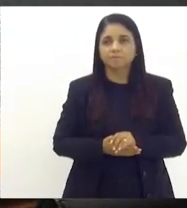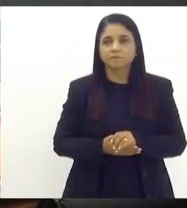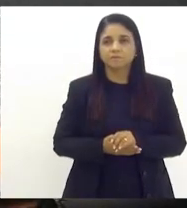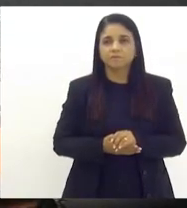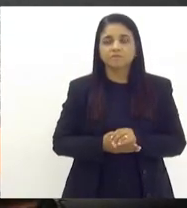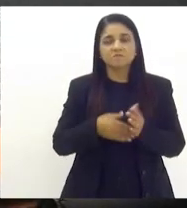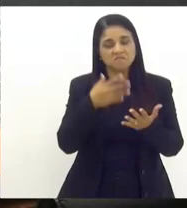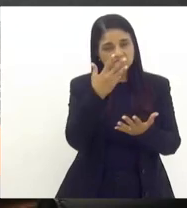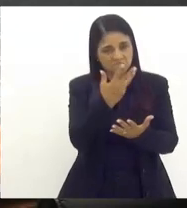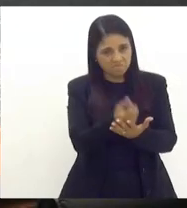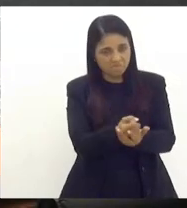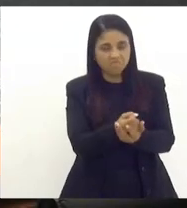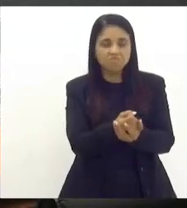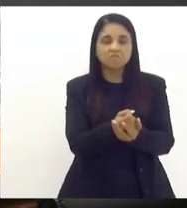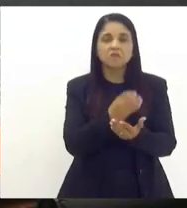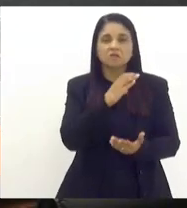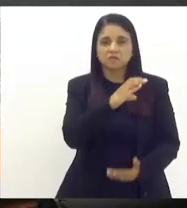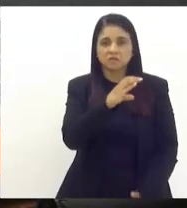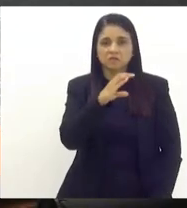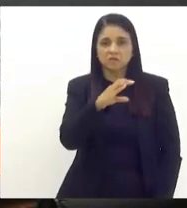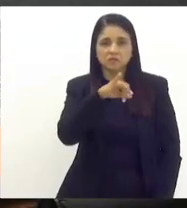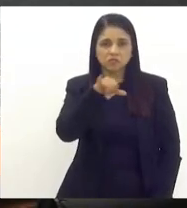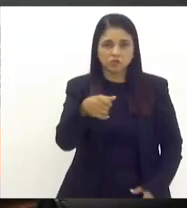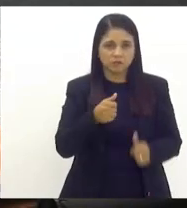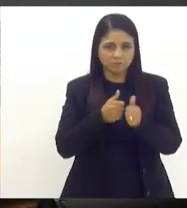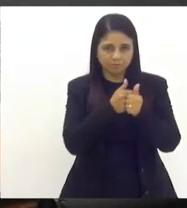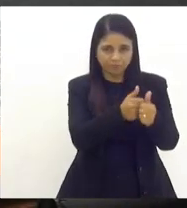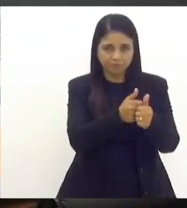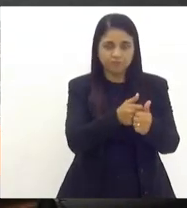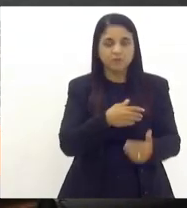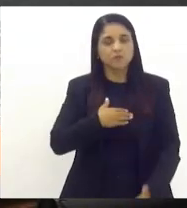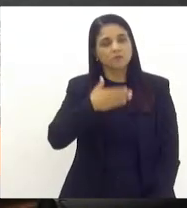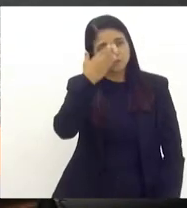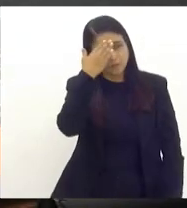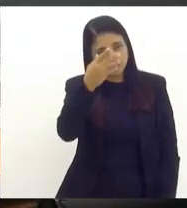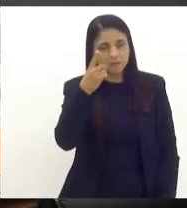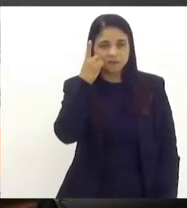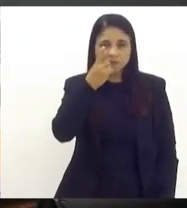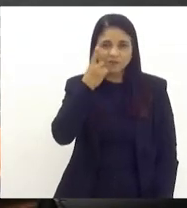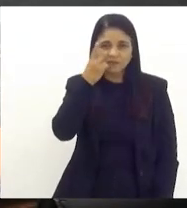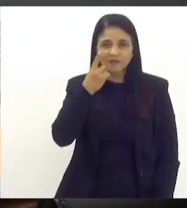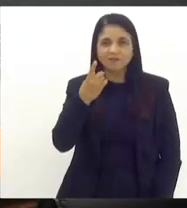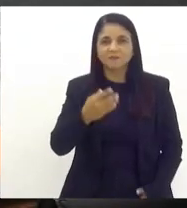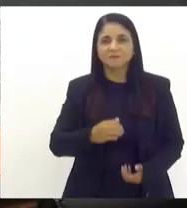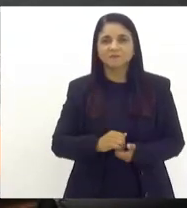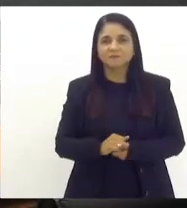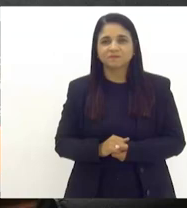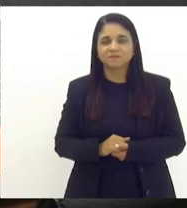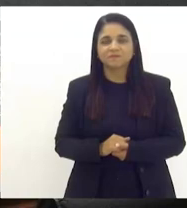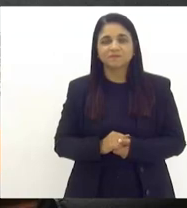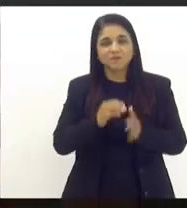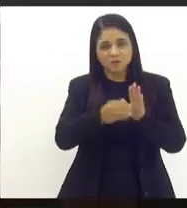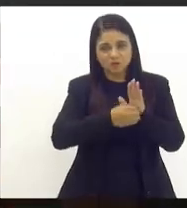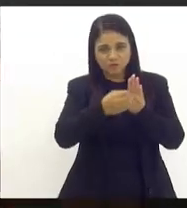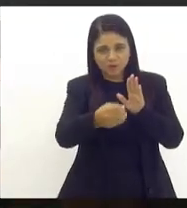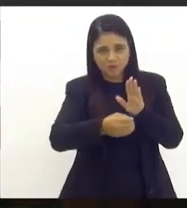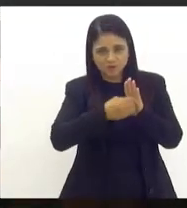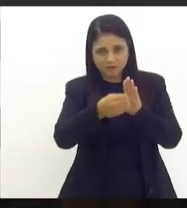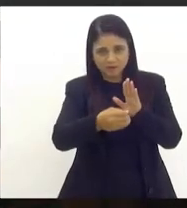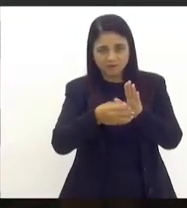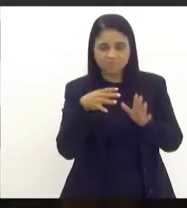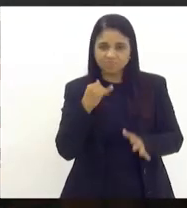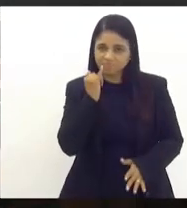favorável parecer da ccj presidente Muito obrigado deputado com os pareceres